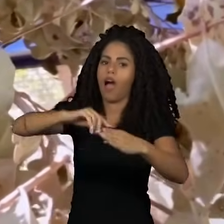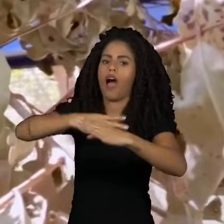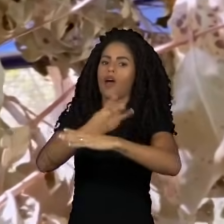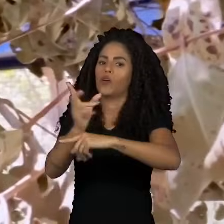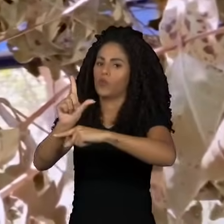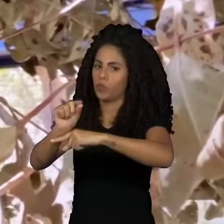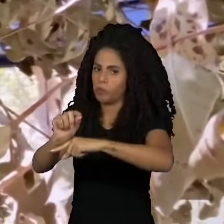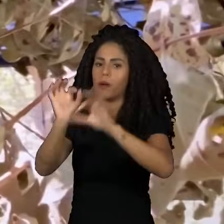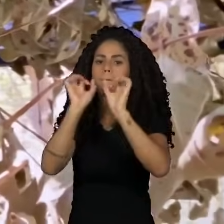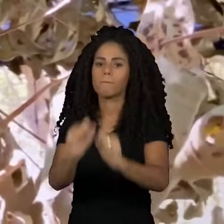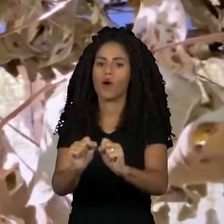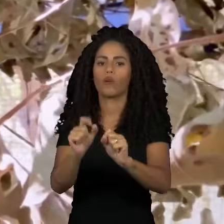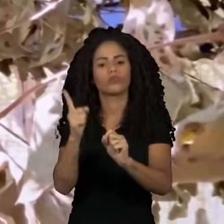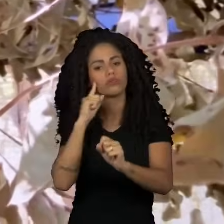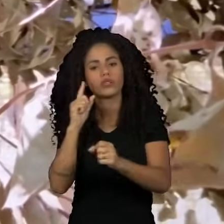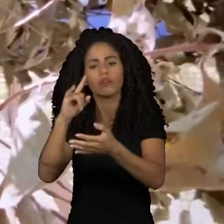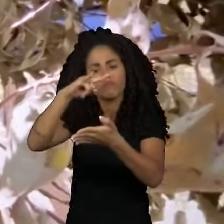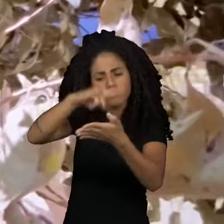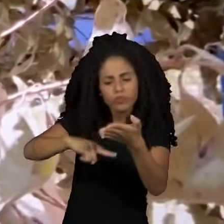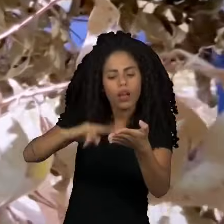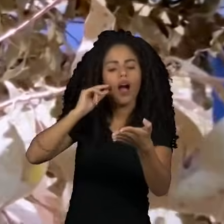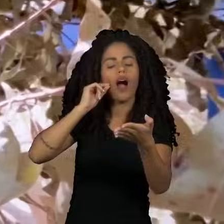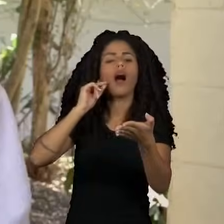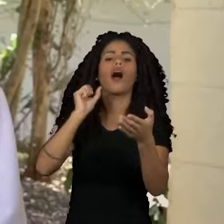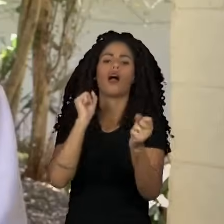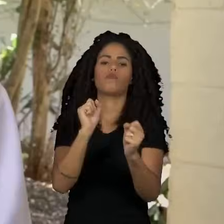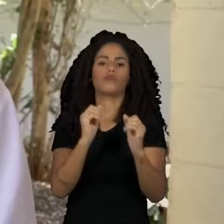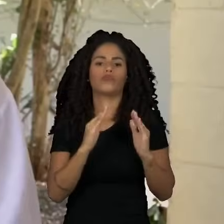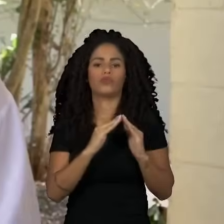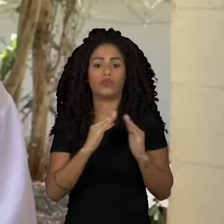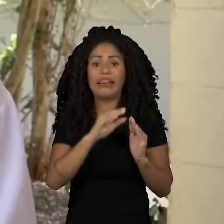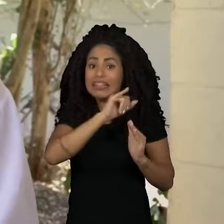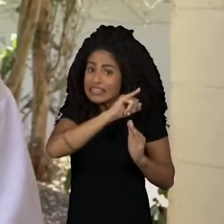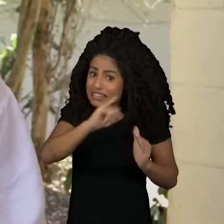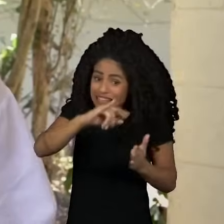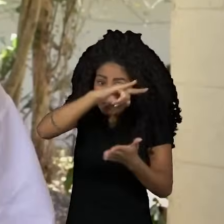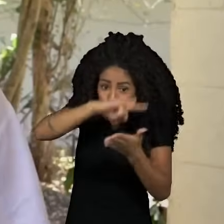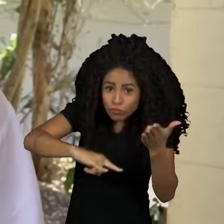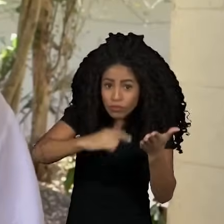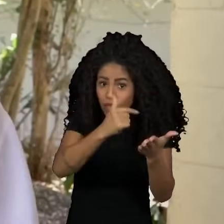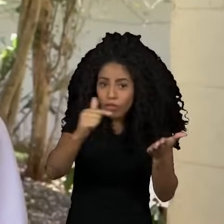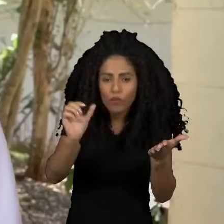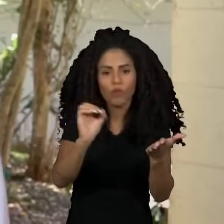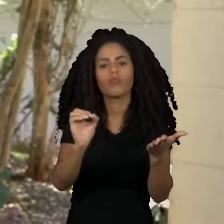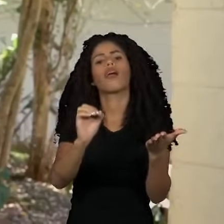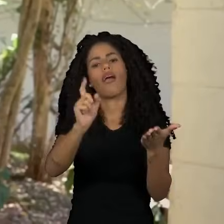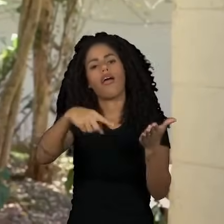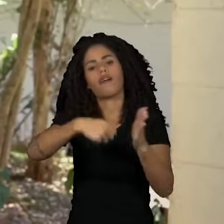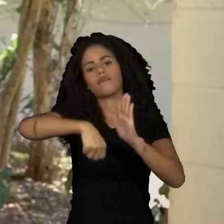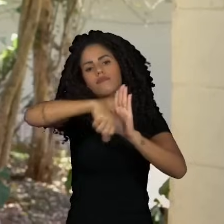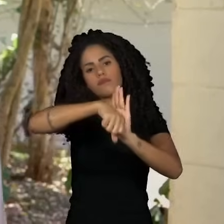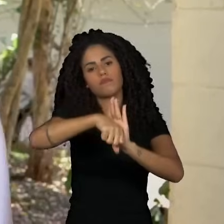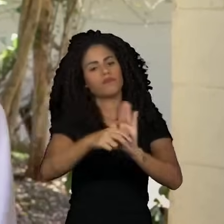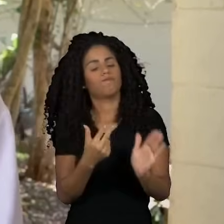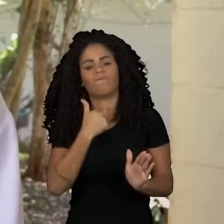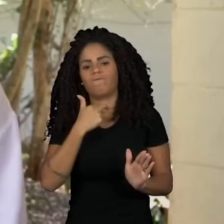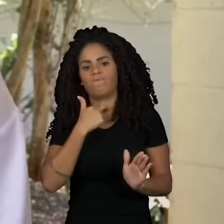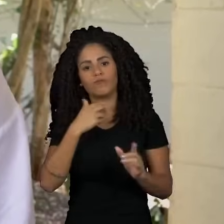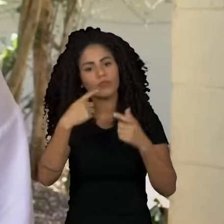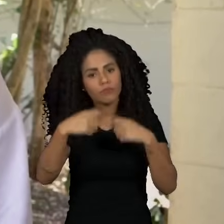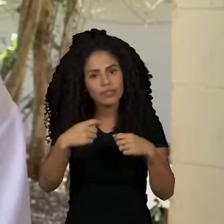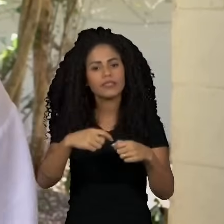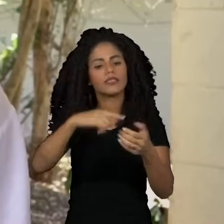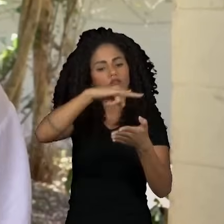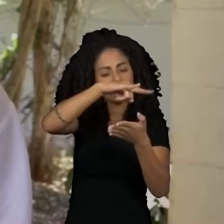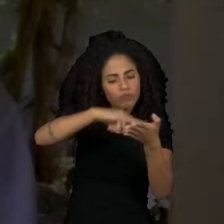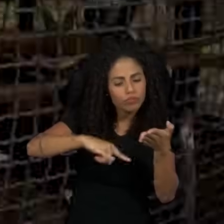com nota fiscal. Então, para você circular com esse animal, ele tem a documentação, ele está identificado com microchipagem ou